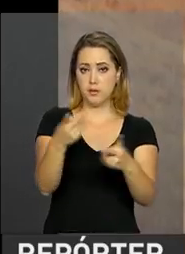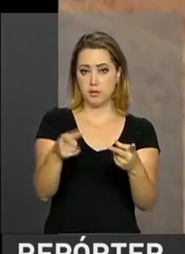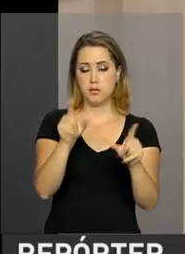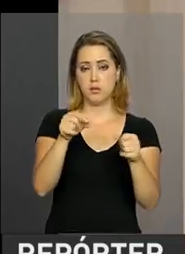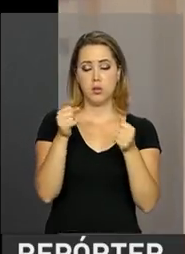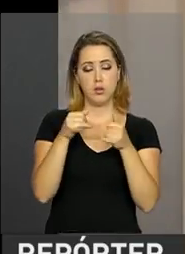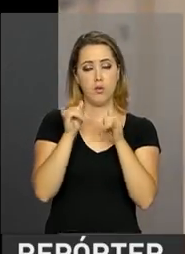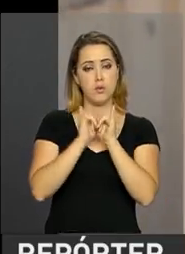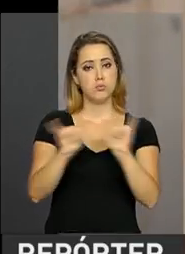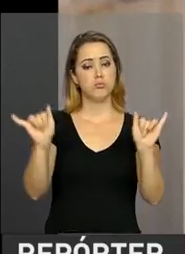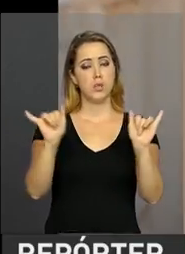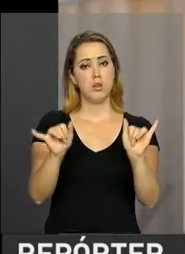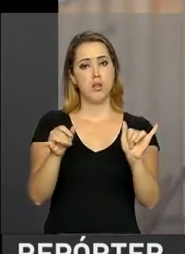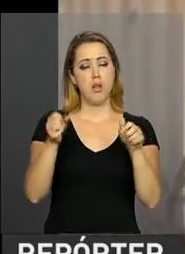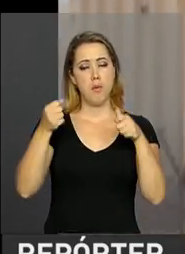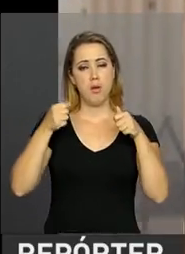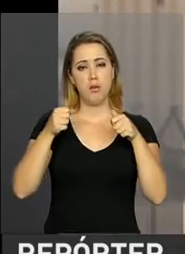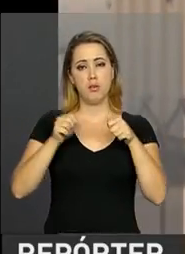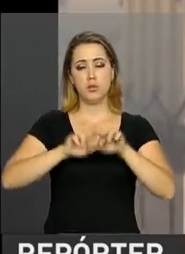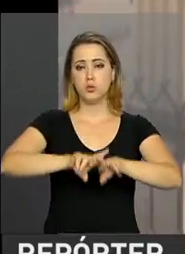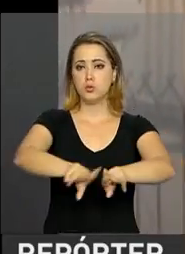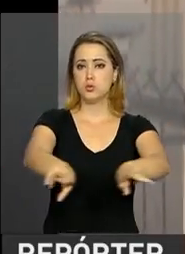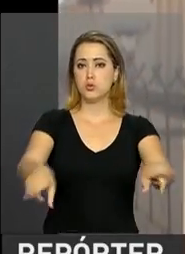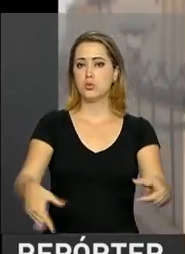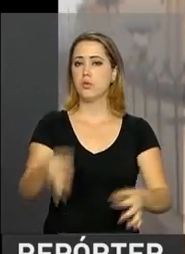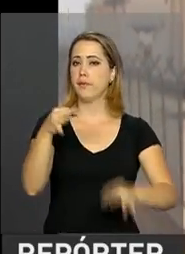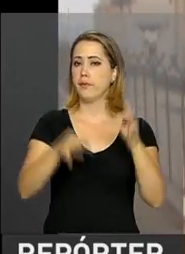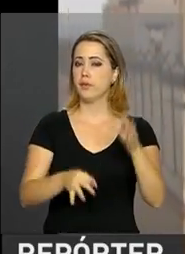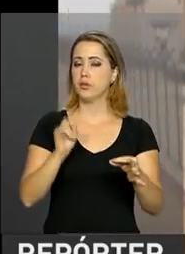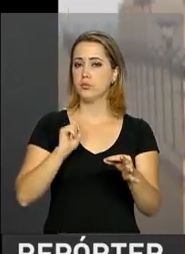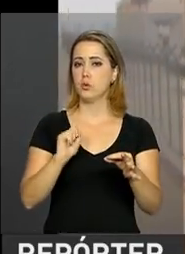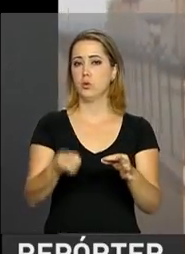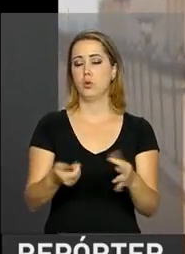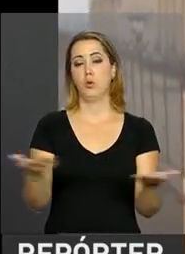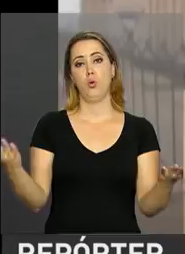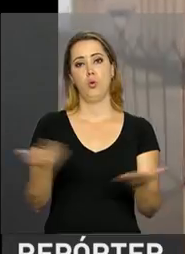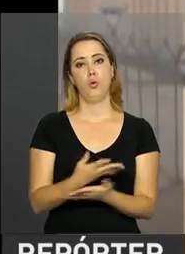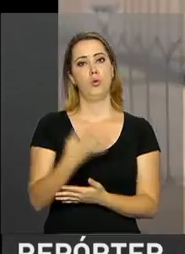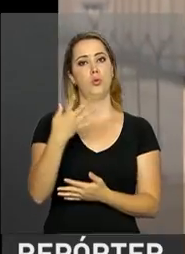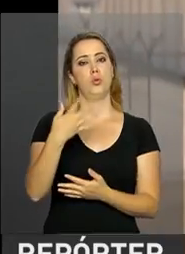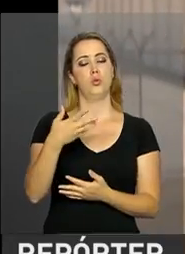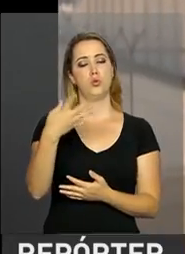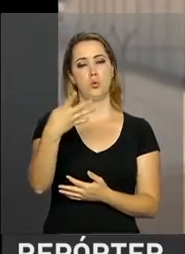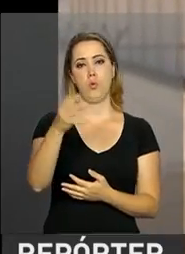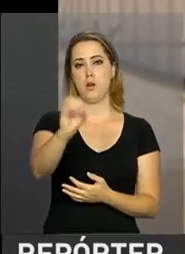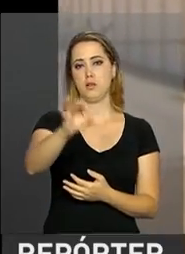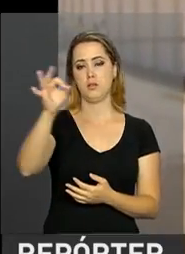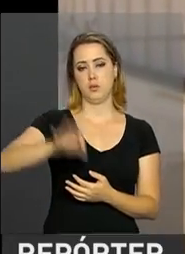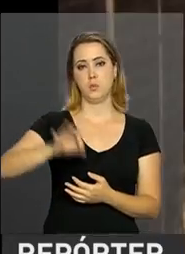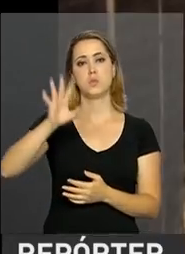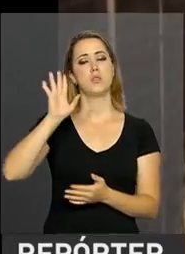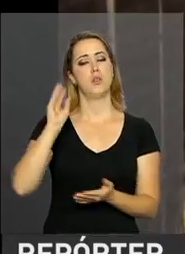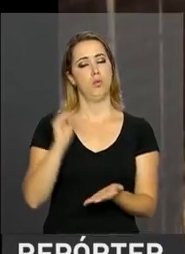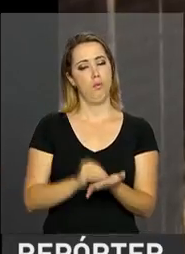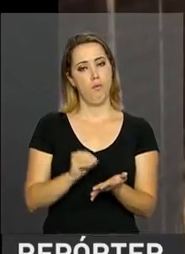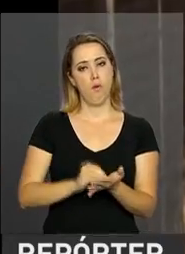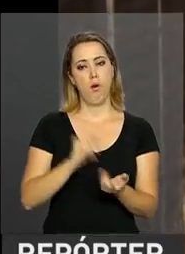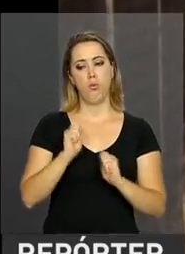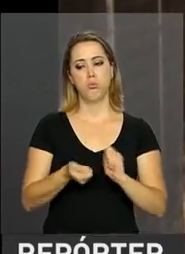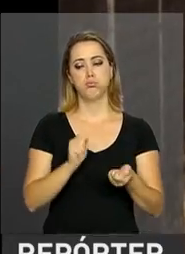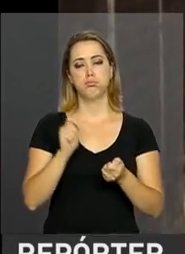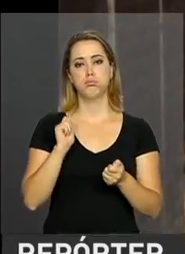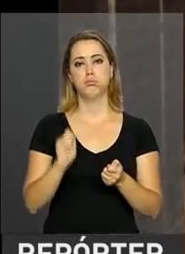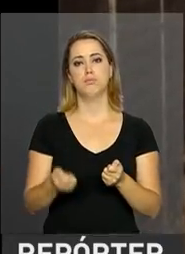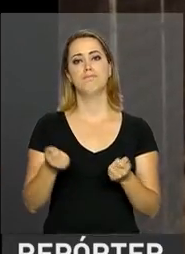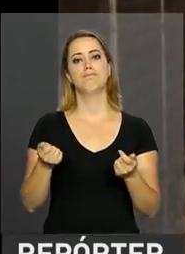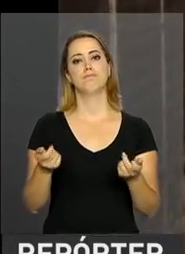Custódia hoje cerca de 40% dos detentos provisórios no Brasil ainda não foram julgados enquanto a média